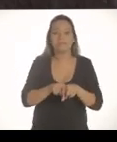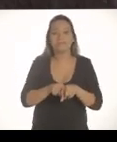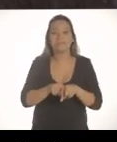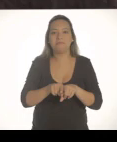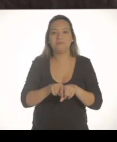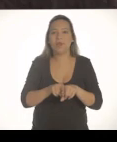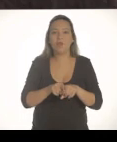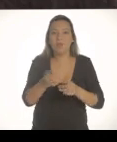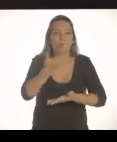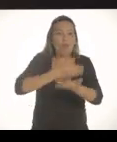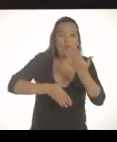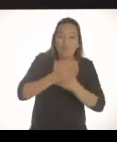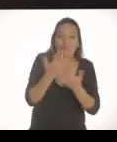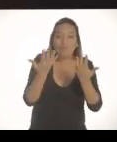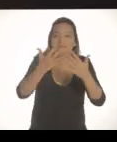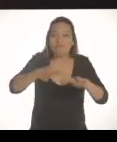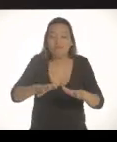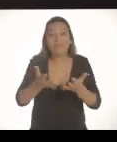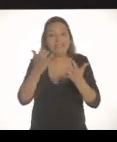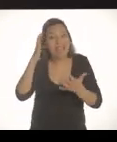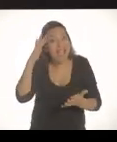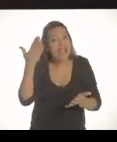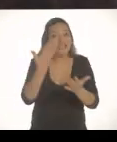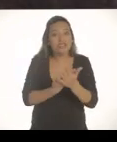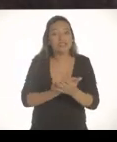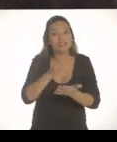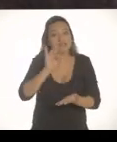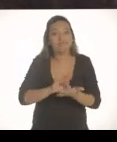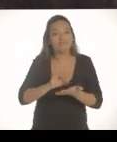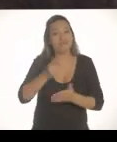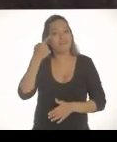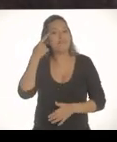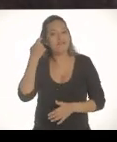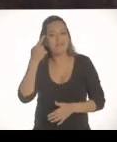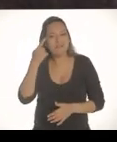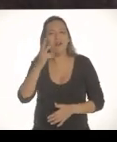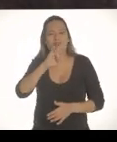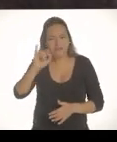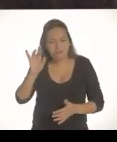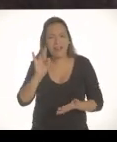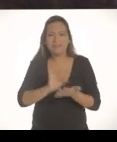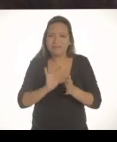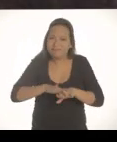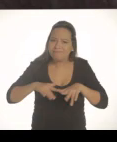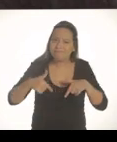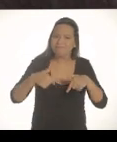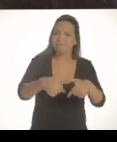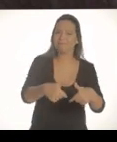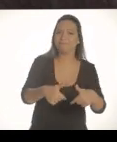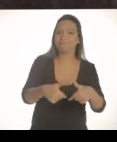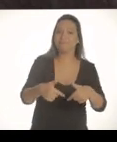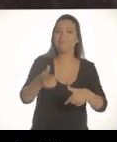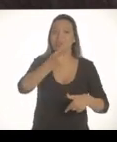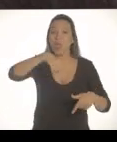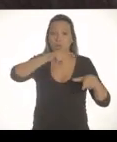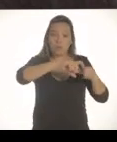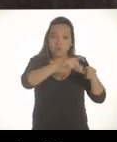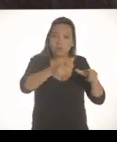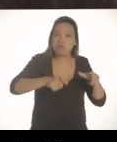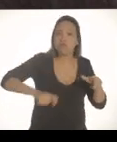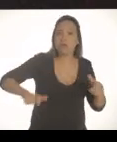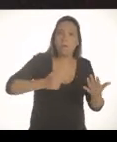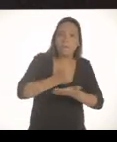buscar melhorias, sem buscar nada em troca. A gente está acreditando nele, no Freixo, que ele vai concluir o que, eles